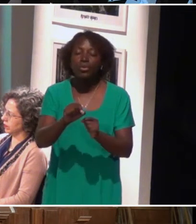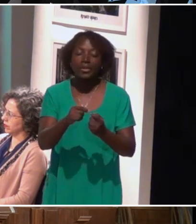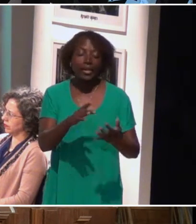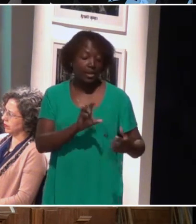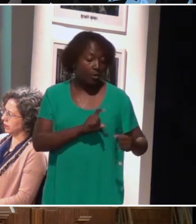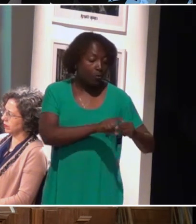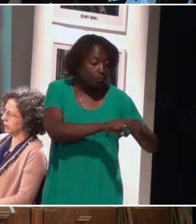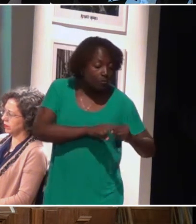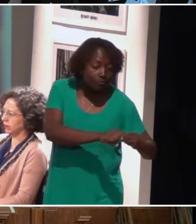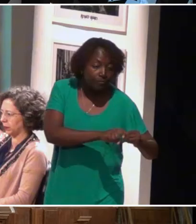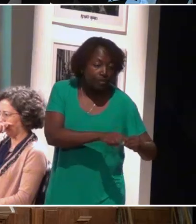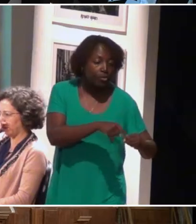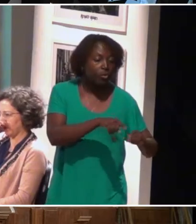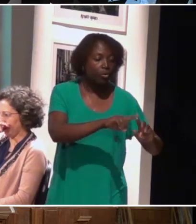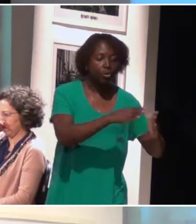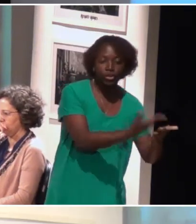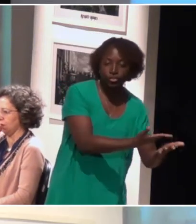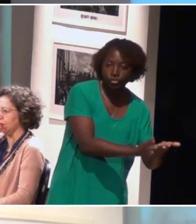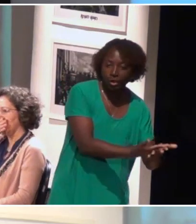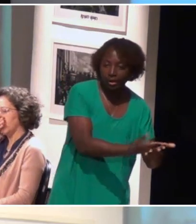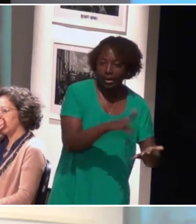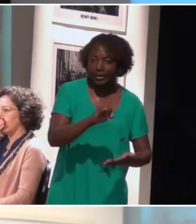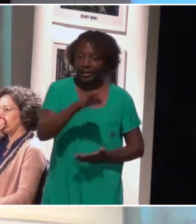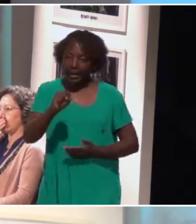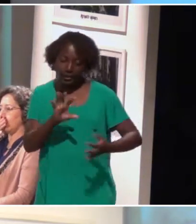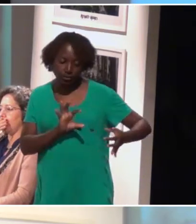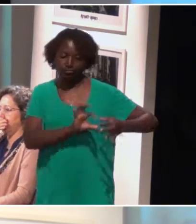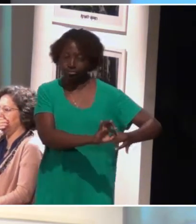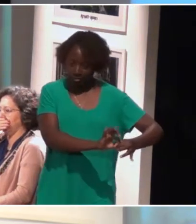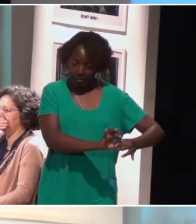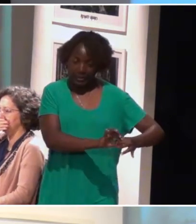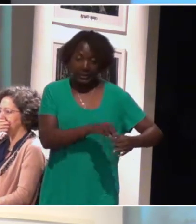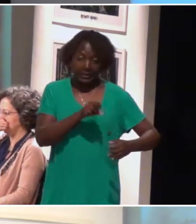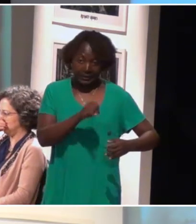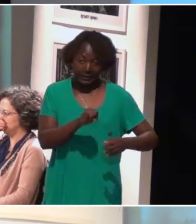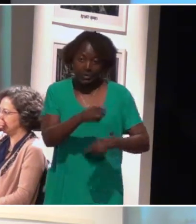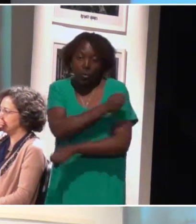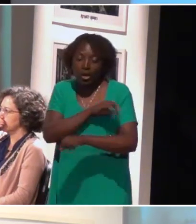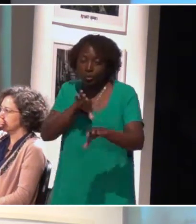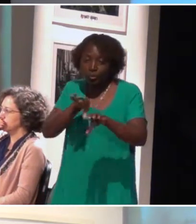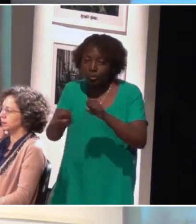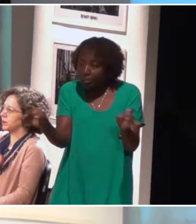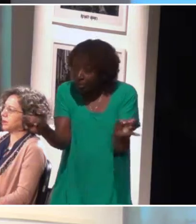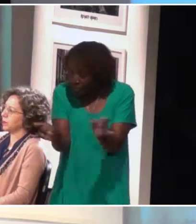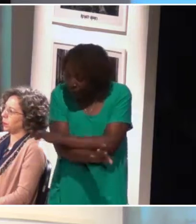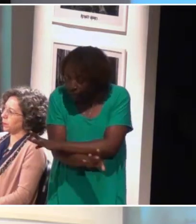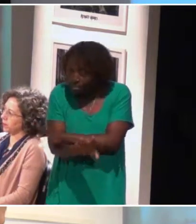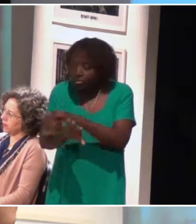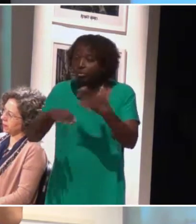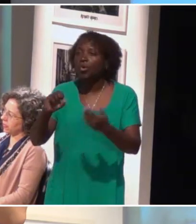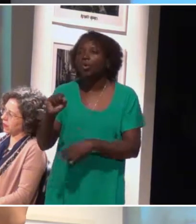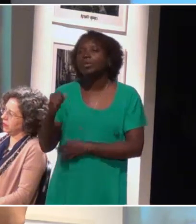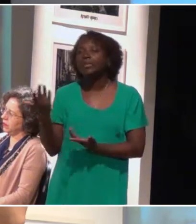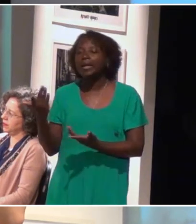rede. Então, quando ele está fora da rede, já que ele já concluiu o estudo, ou então, que chegou do interior e está, de bobeira, e